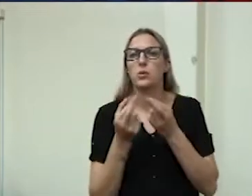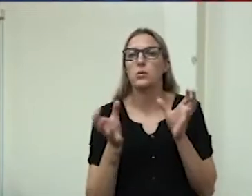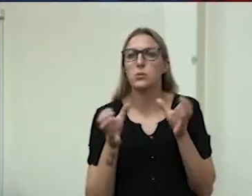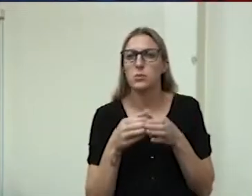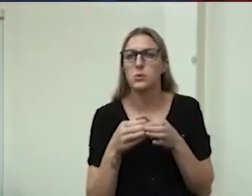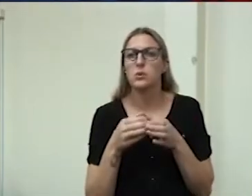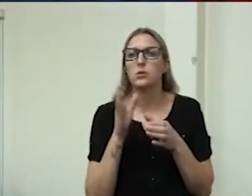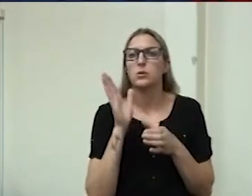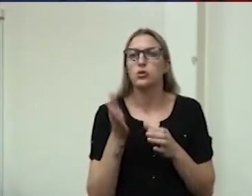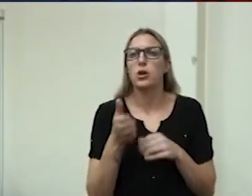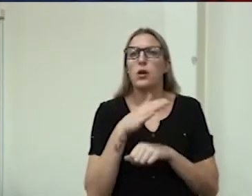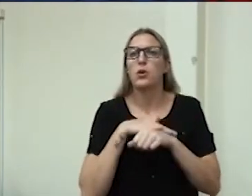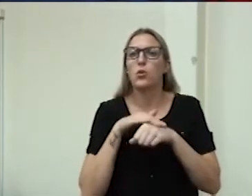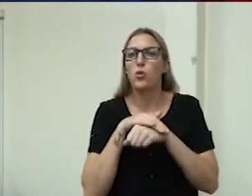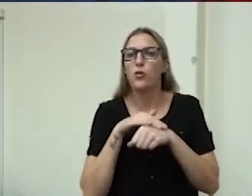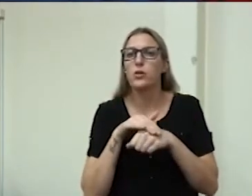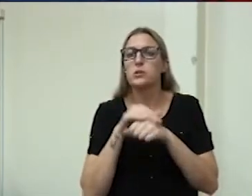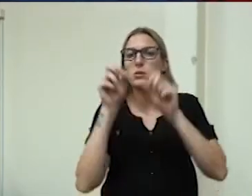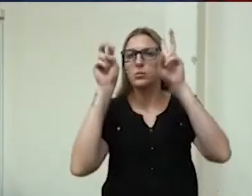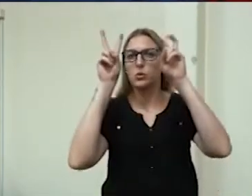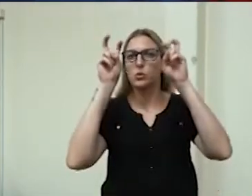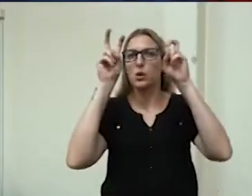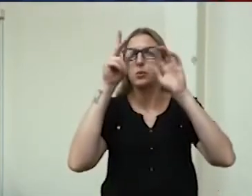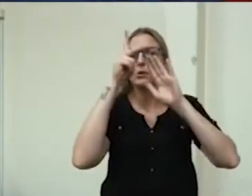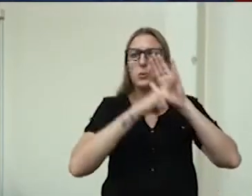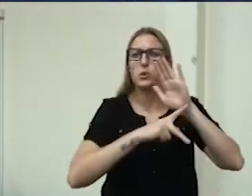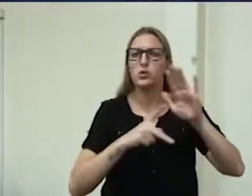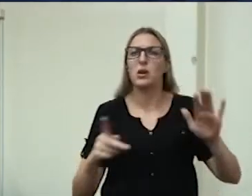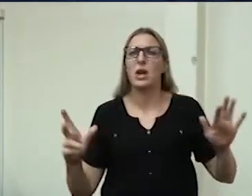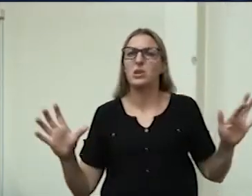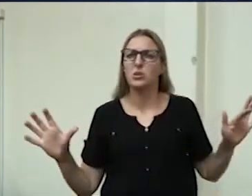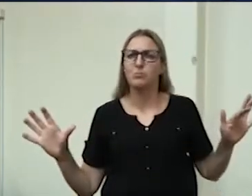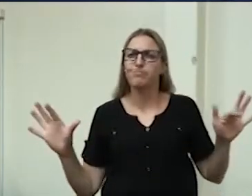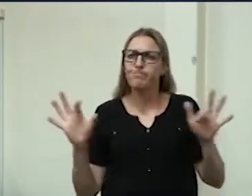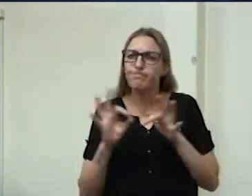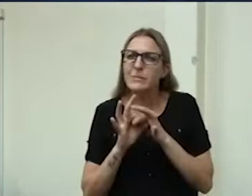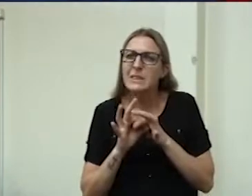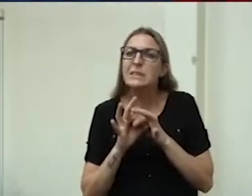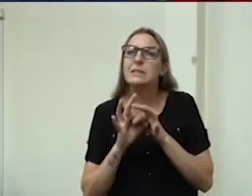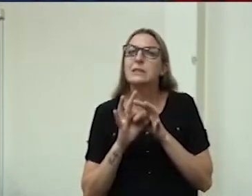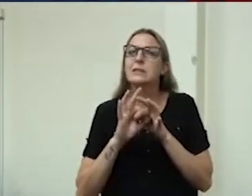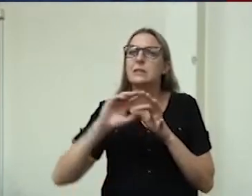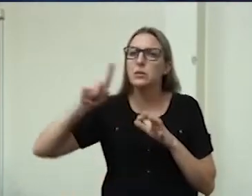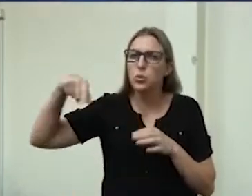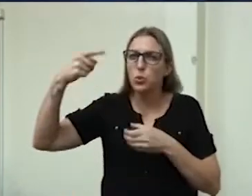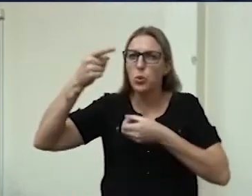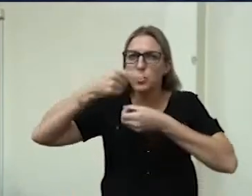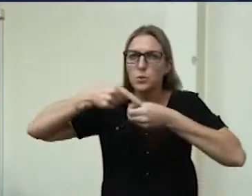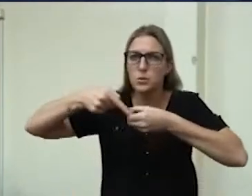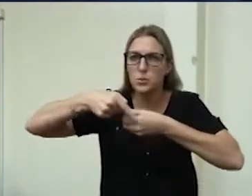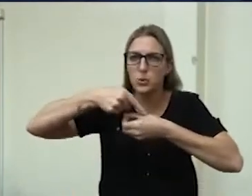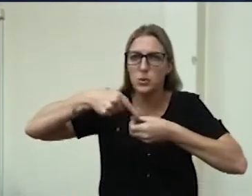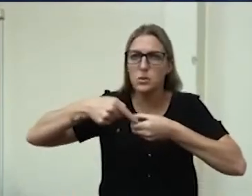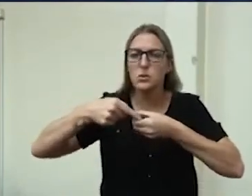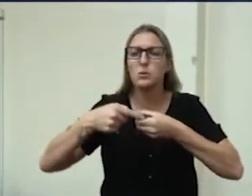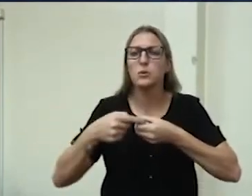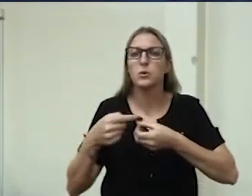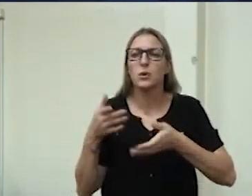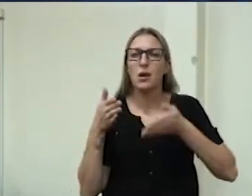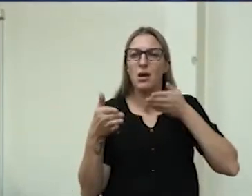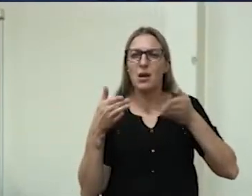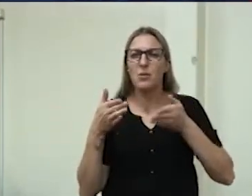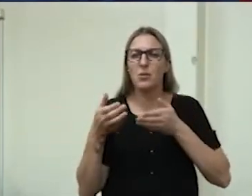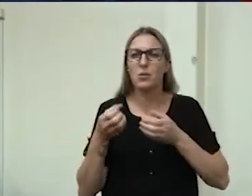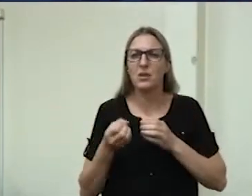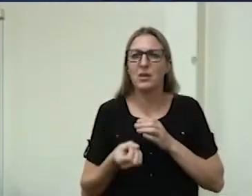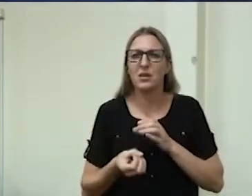projeto, né? E aqui da parceria com os outros municípios, porque a gente lembra a época que quando foi lançado o edital, o município de Erechim